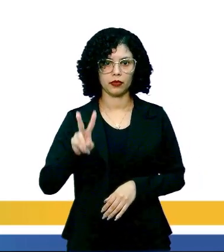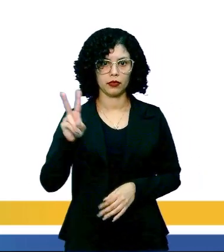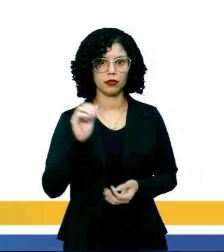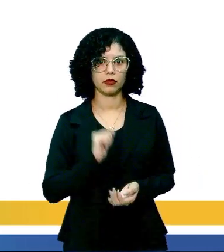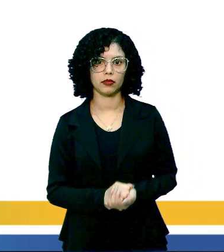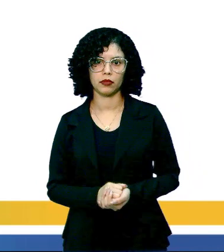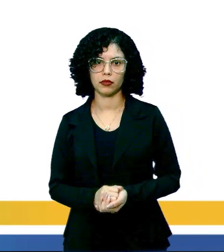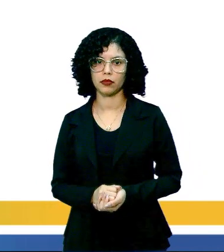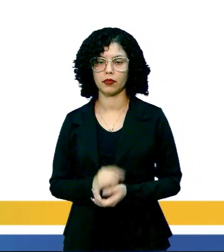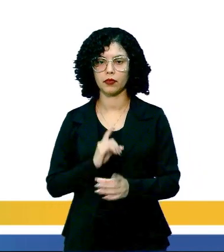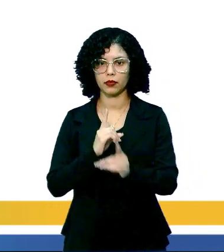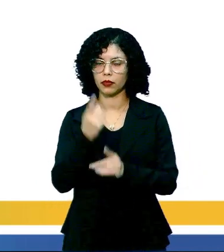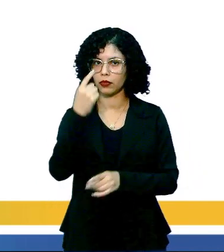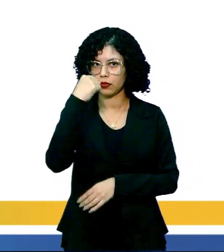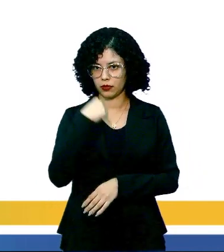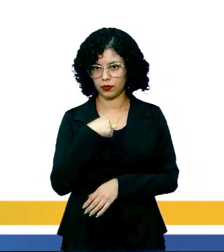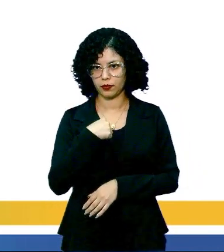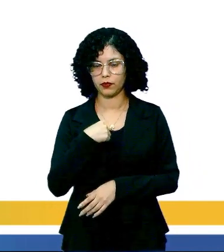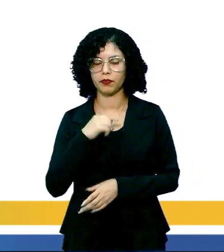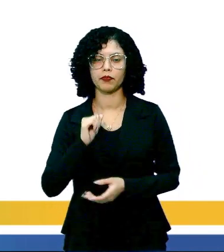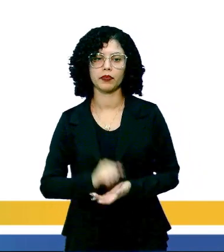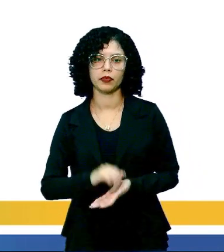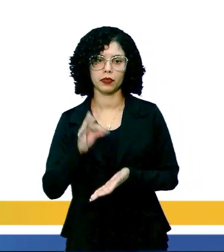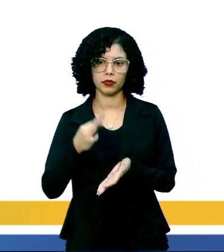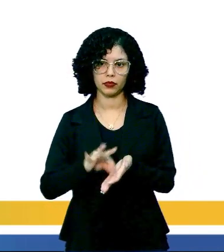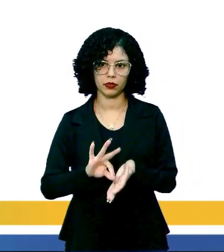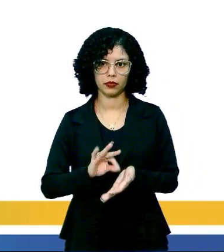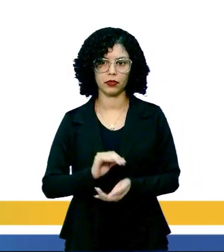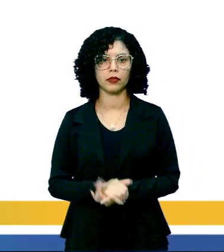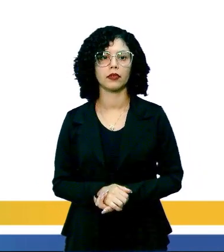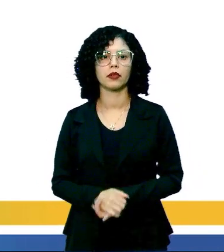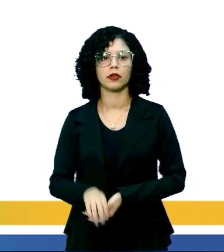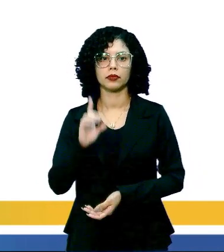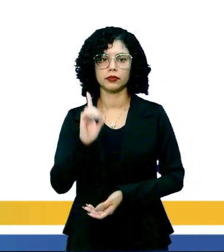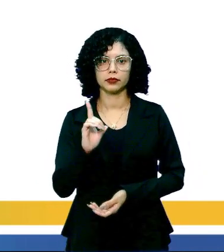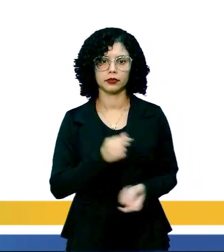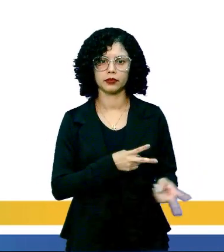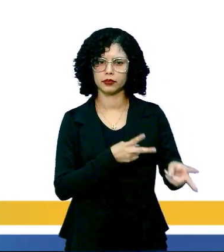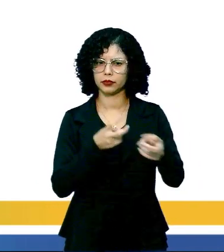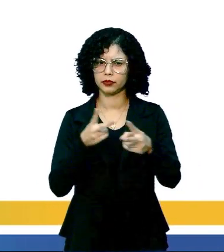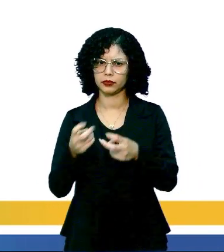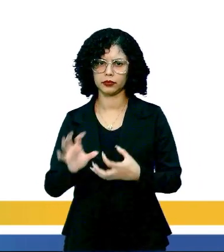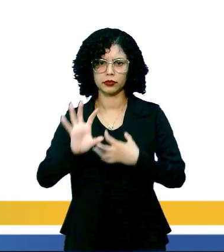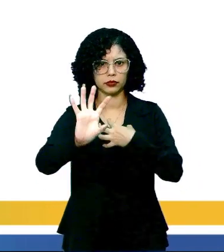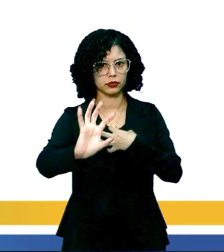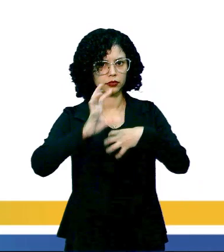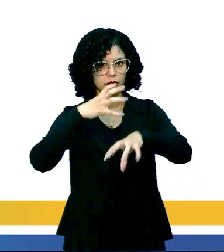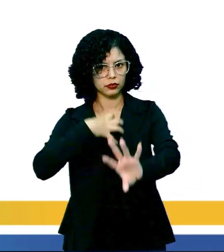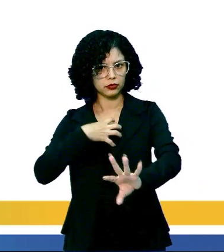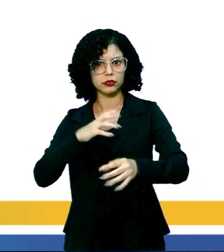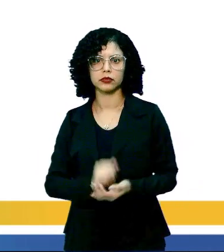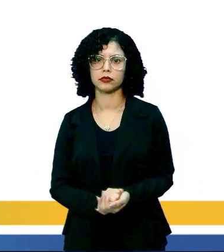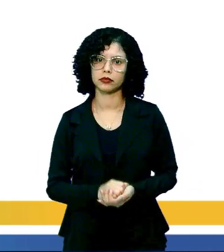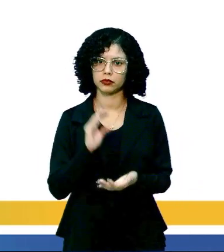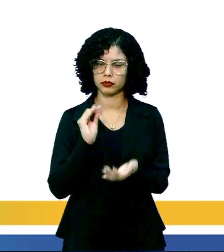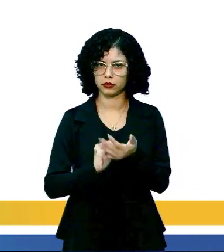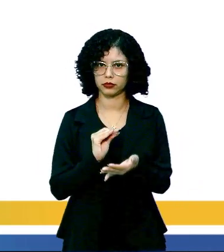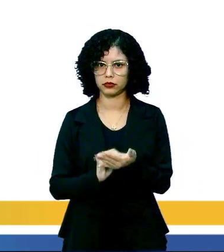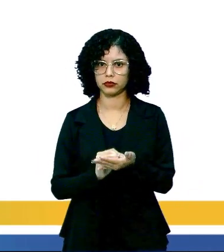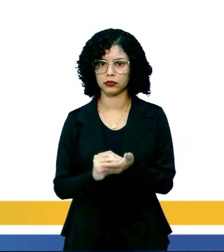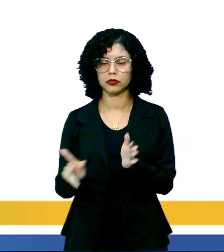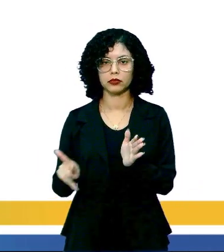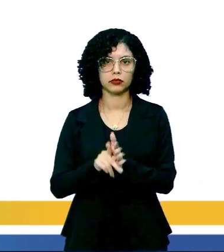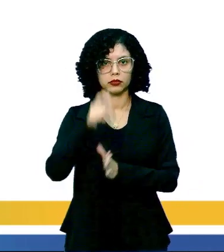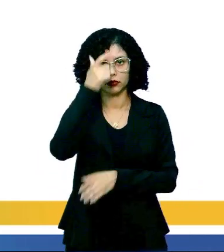C, valorização da descoberta do eu autêntico. Letra D, percepção da empatia